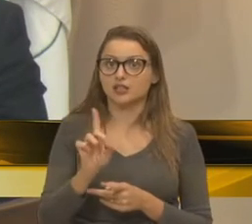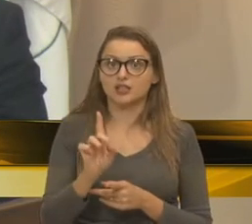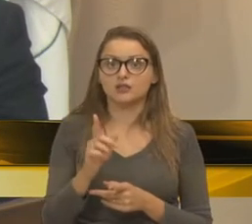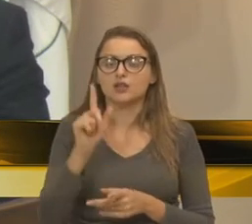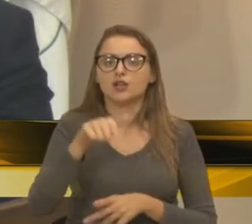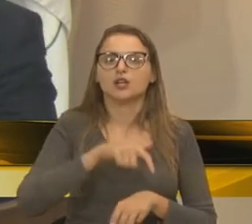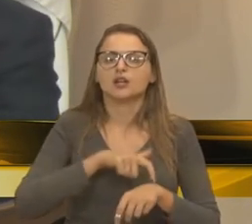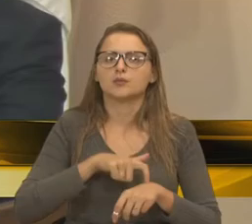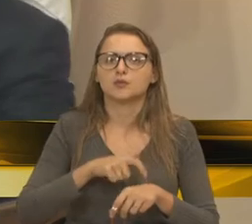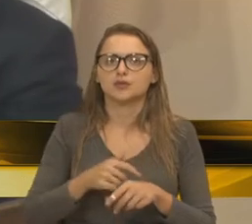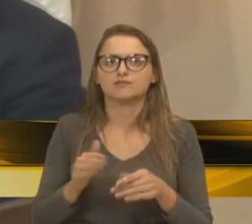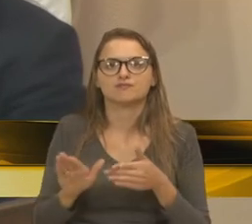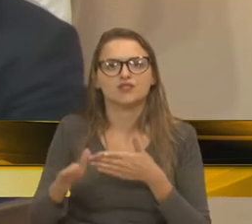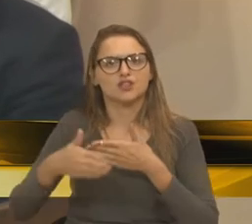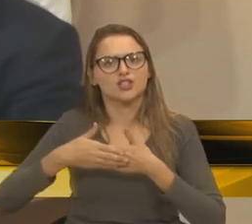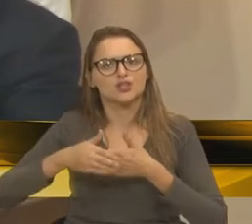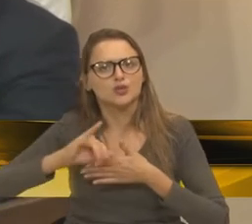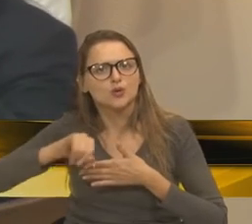oportunidade